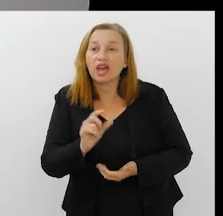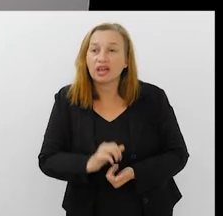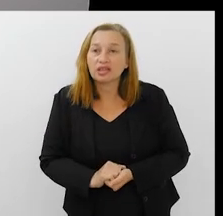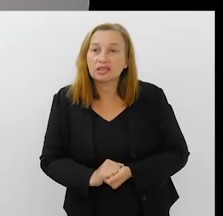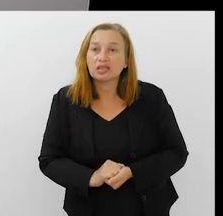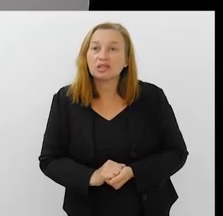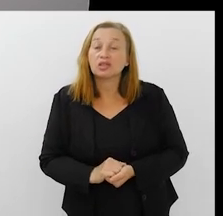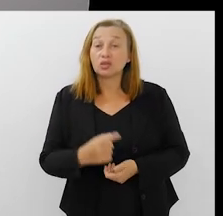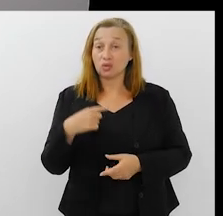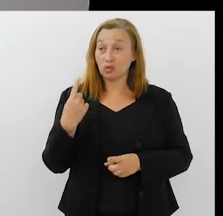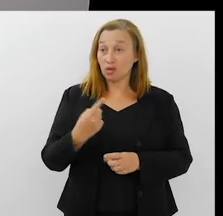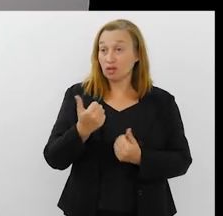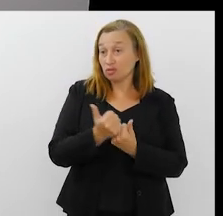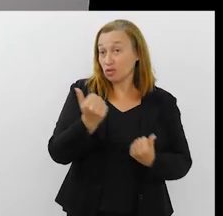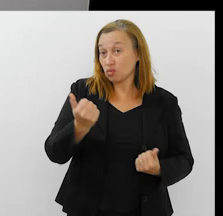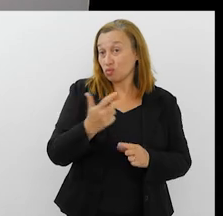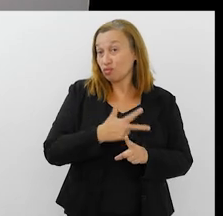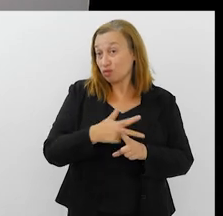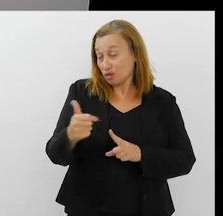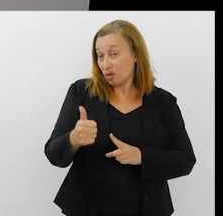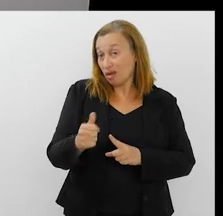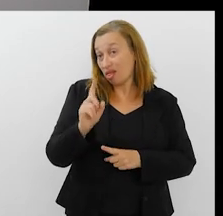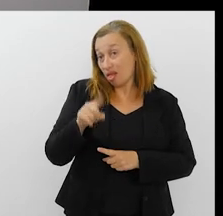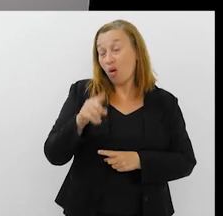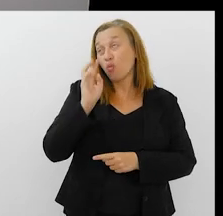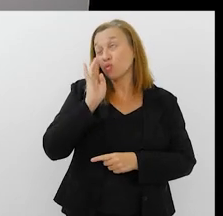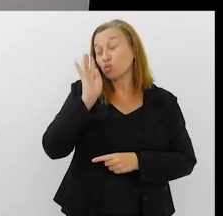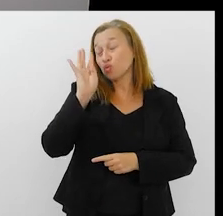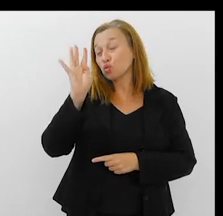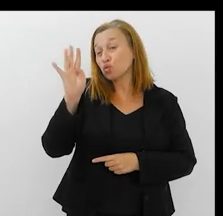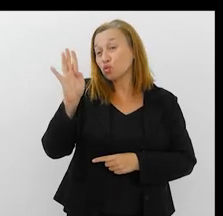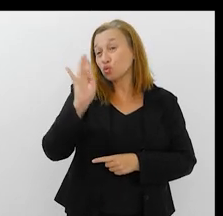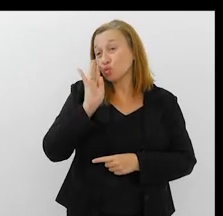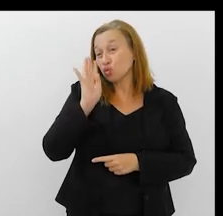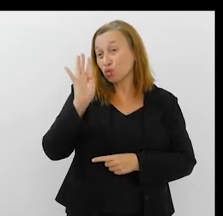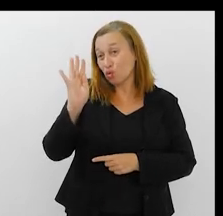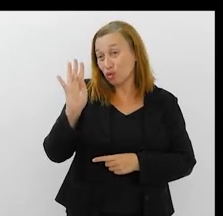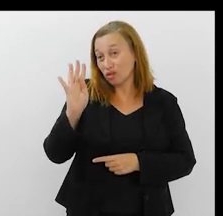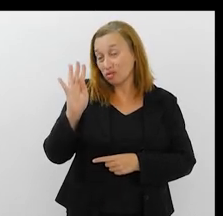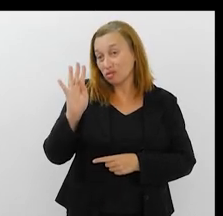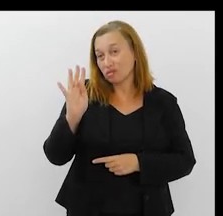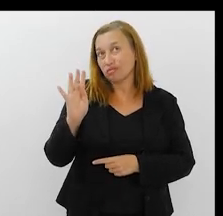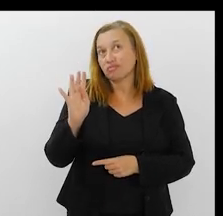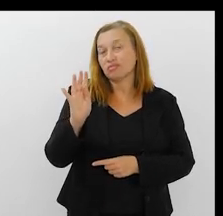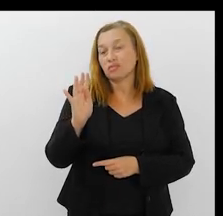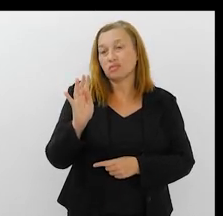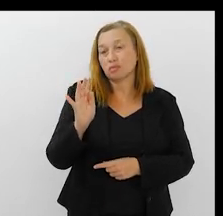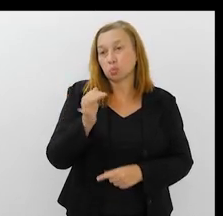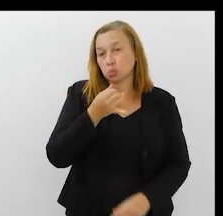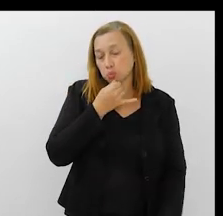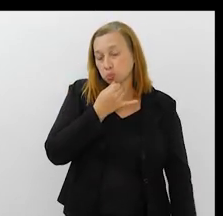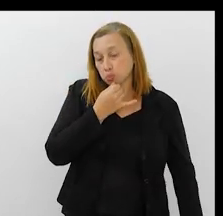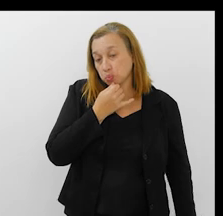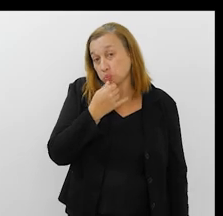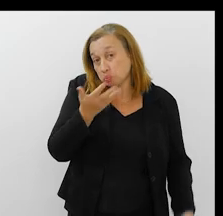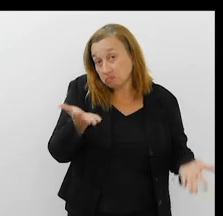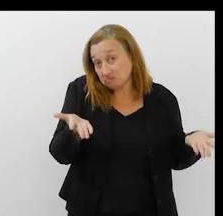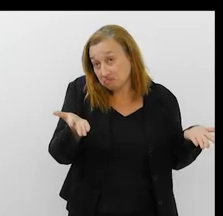aconteceu? Nós fomos vice, né? O sonho, quer dizer, o sonho virou pesadelo, né? Quer